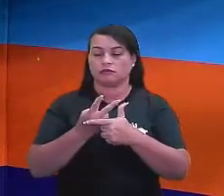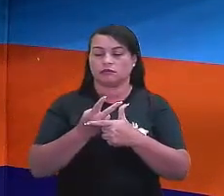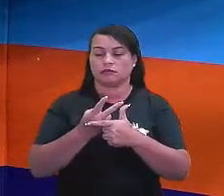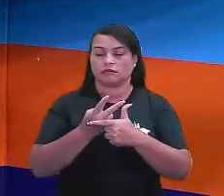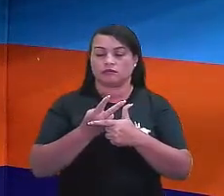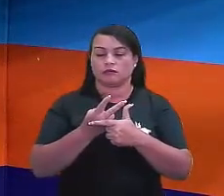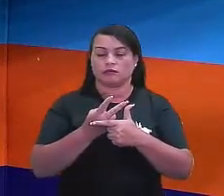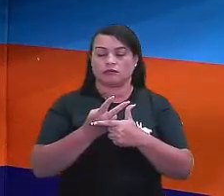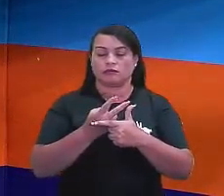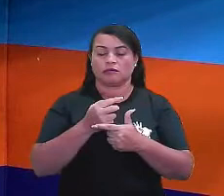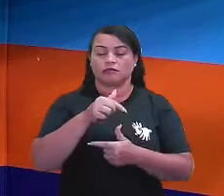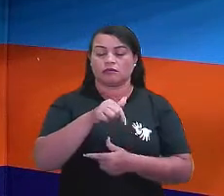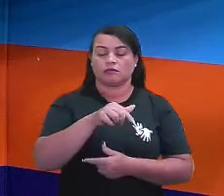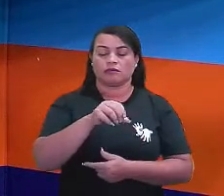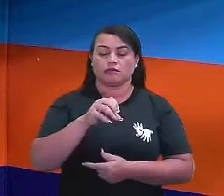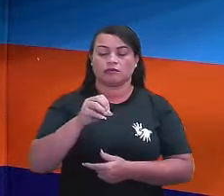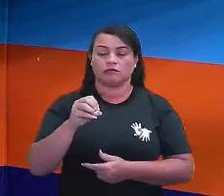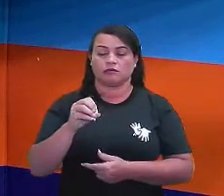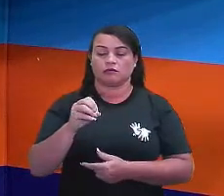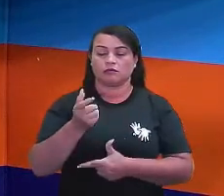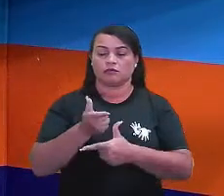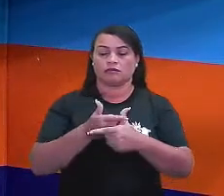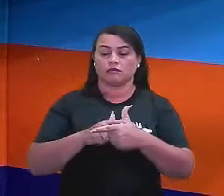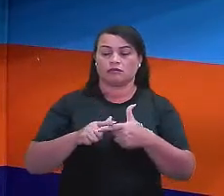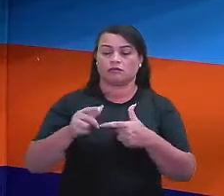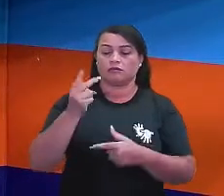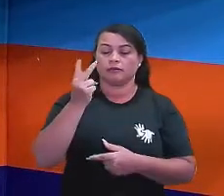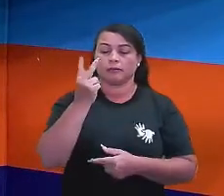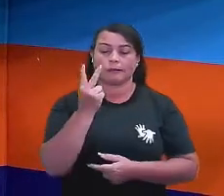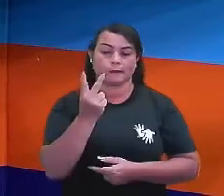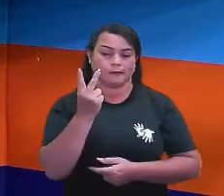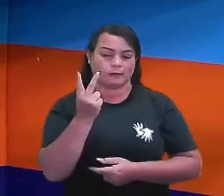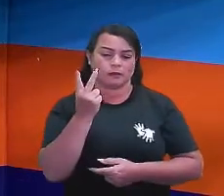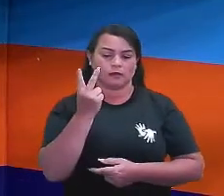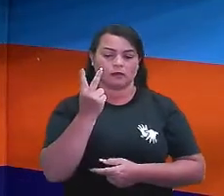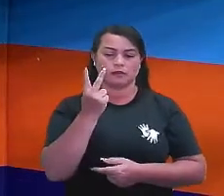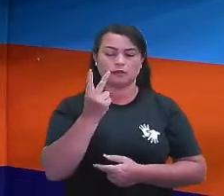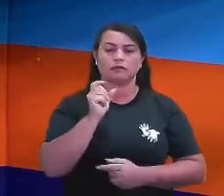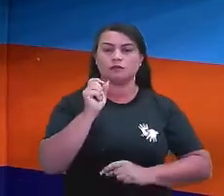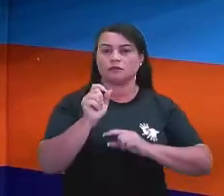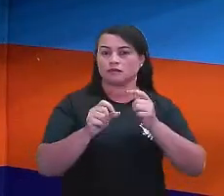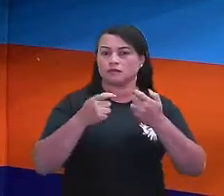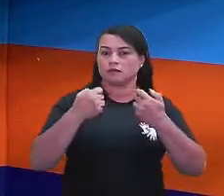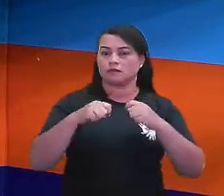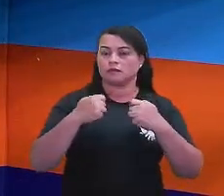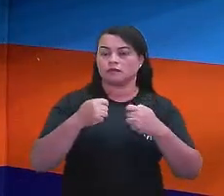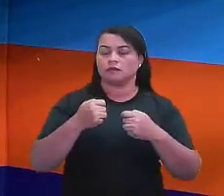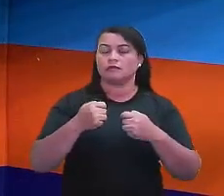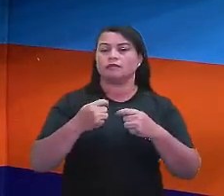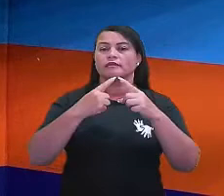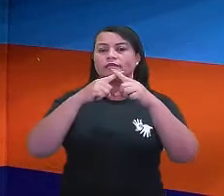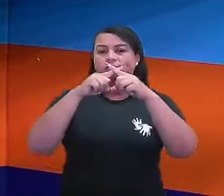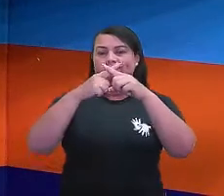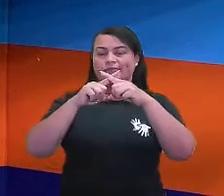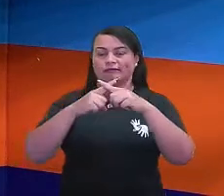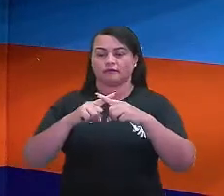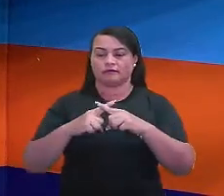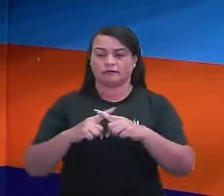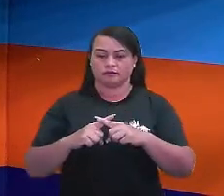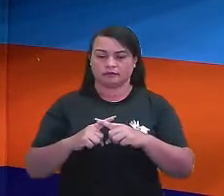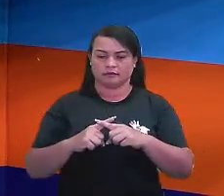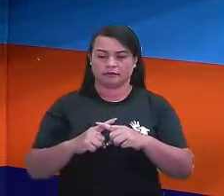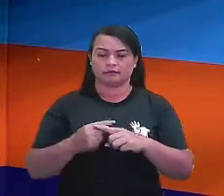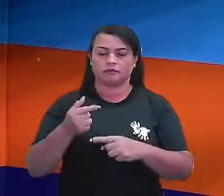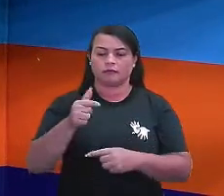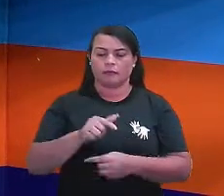ó, 700 dividido por 2. E aí eu preciso do auxílio da minha tabuadinha do